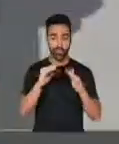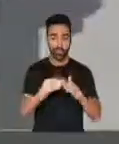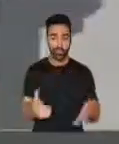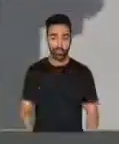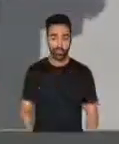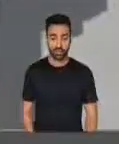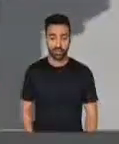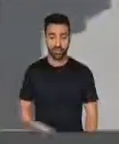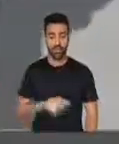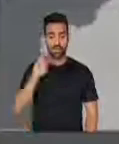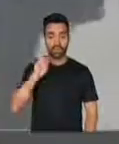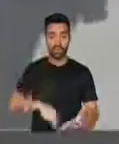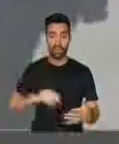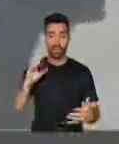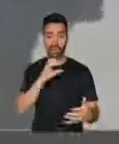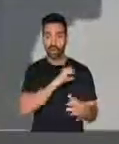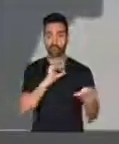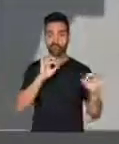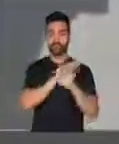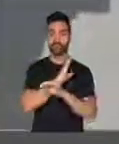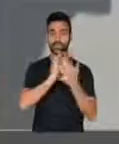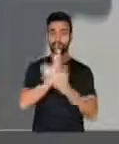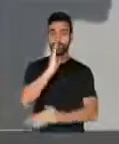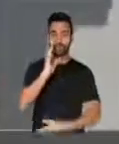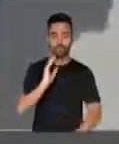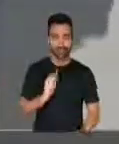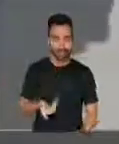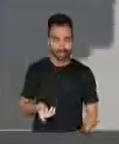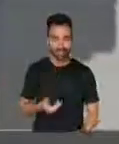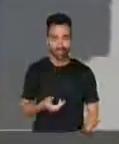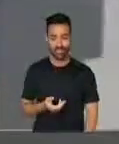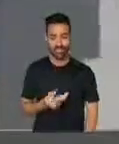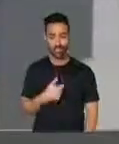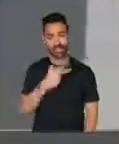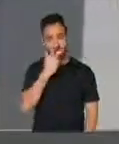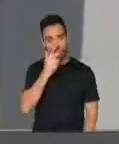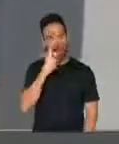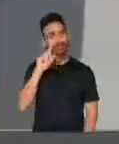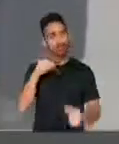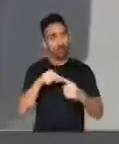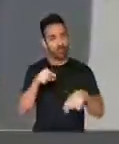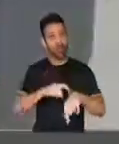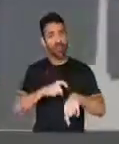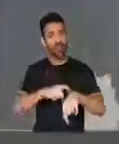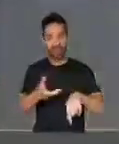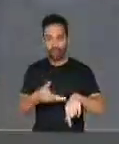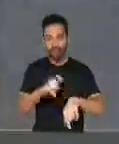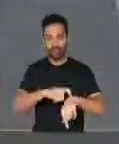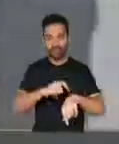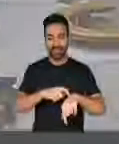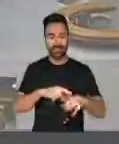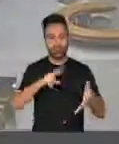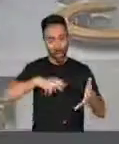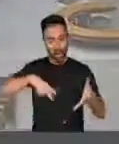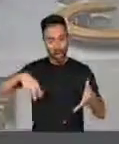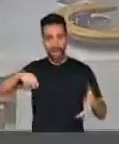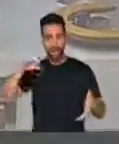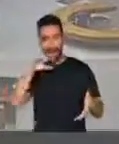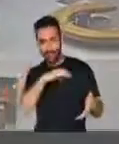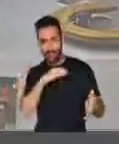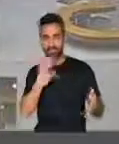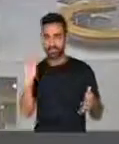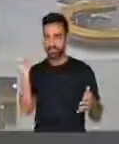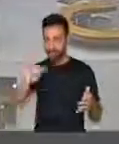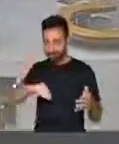cellay o colóquio eu acho que era ordem a mãe em nessa balada que então as duas ficam